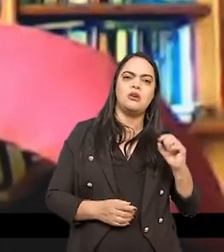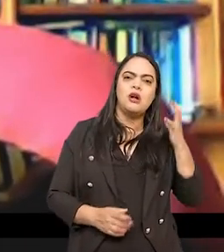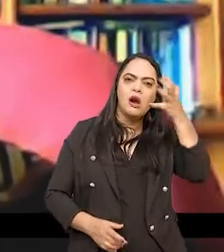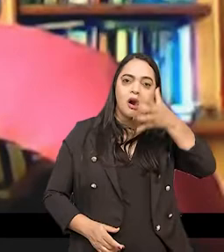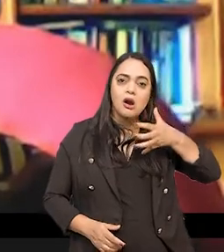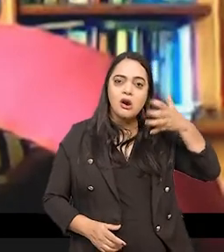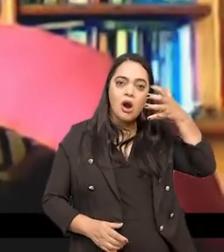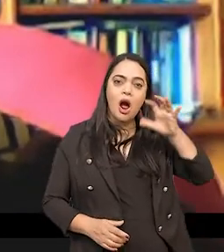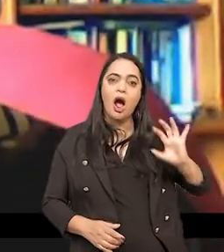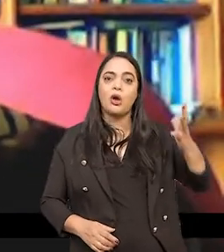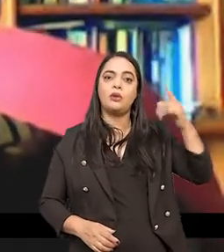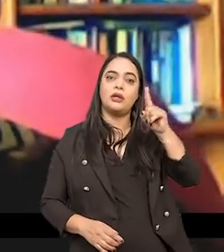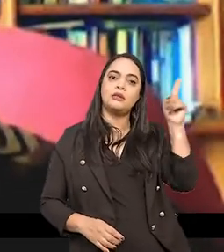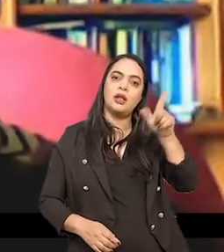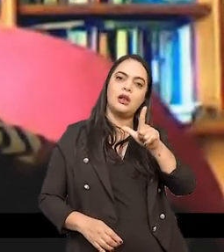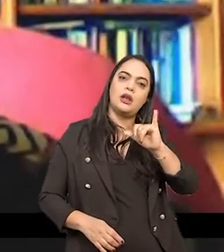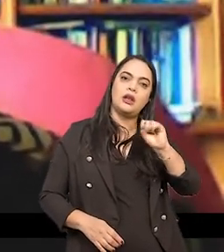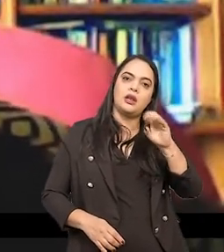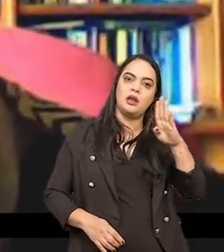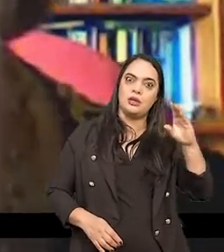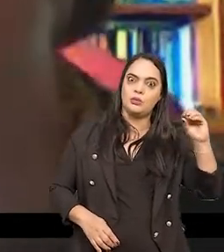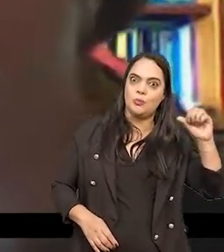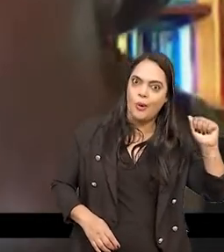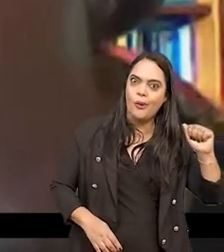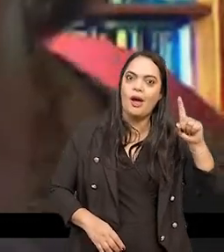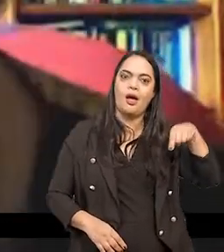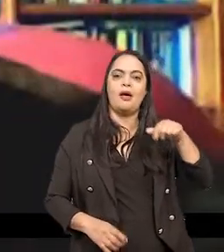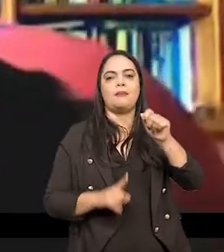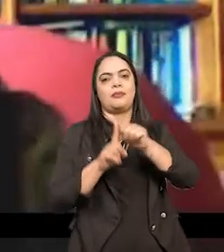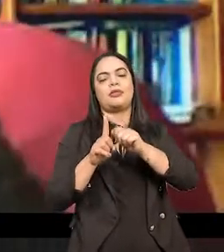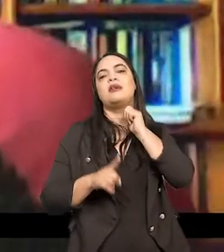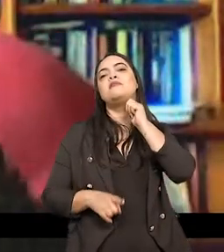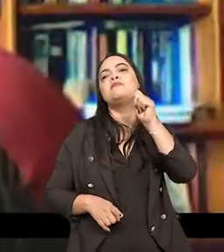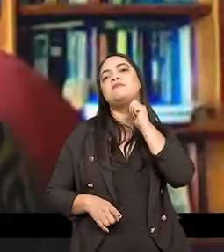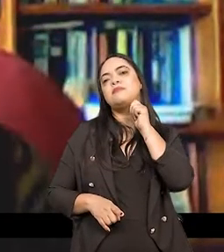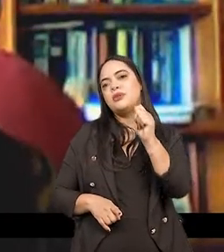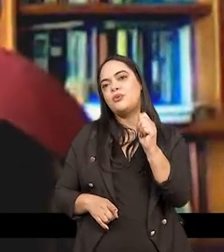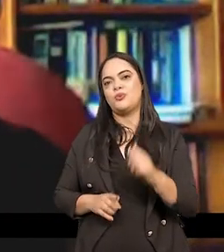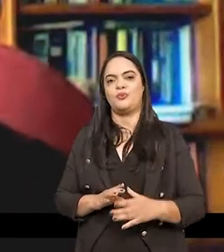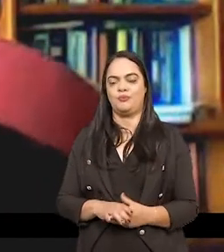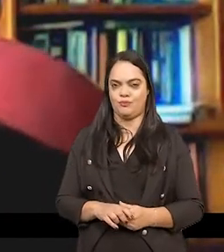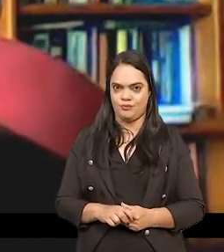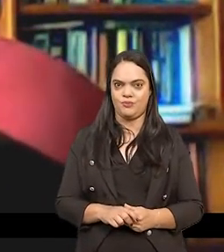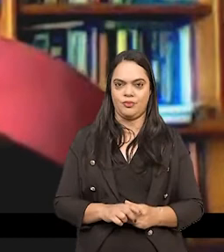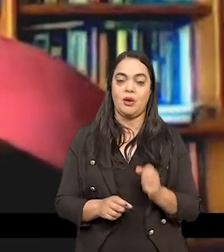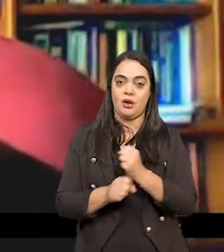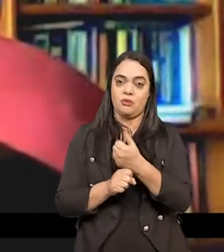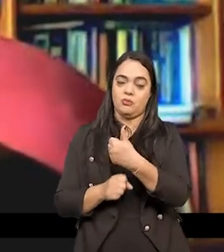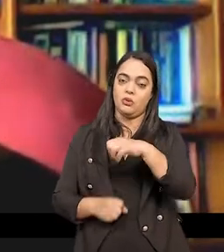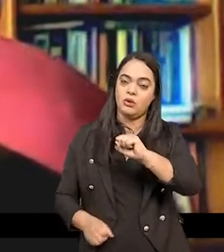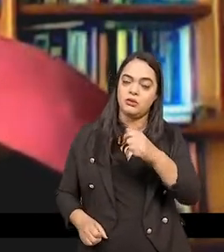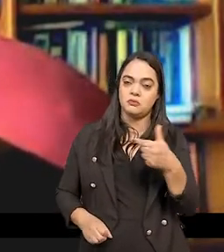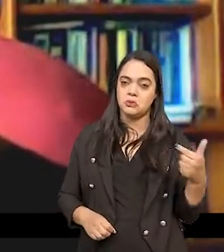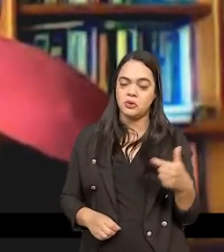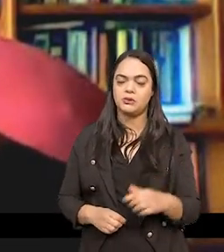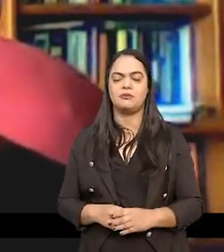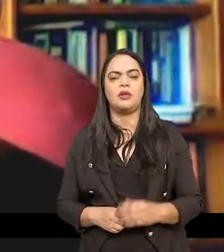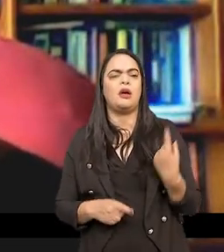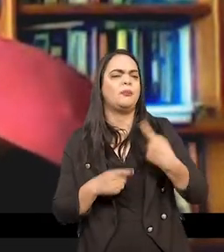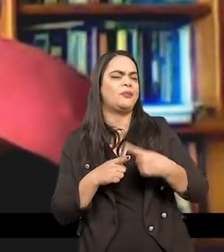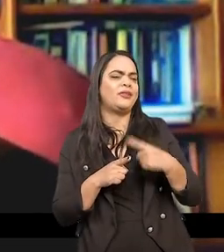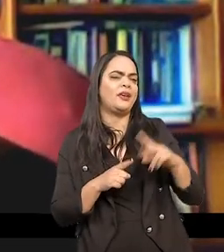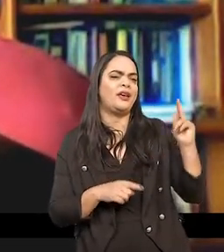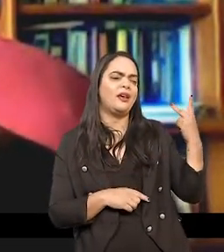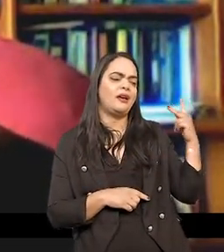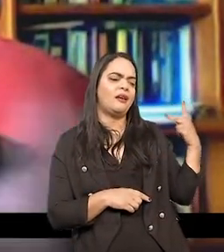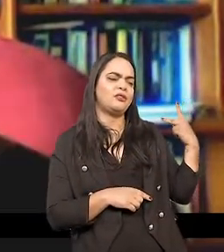Lisboa é em abril de 22, né? Um pouquinho antes. Digo por que isso? Porque o relato histórico, a narrativa